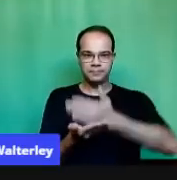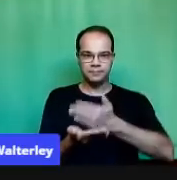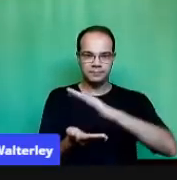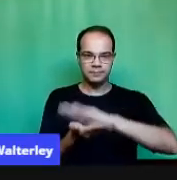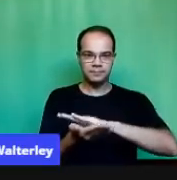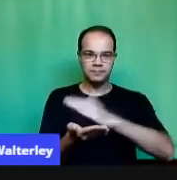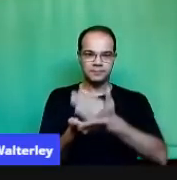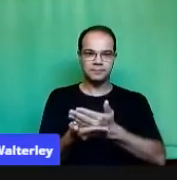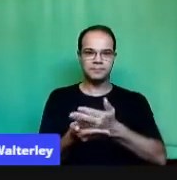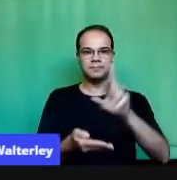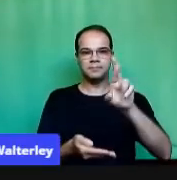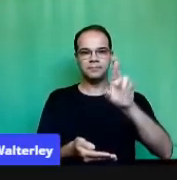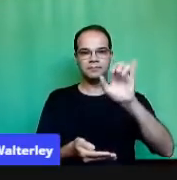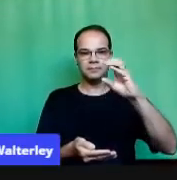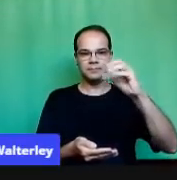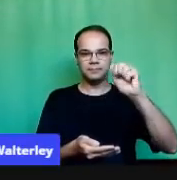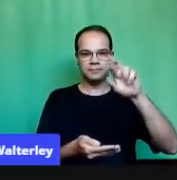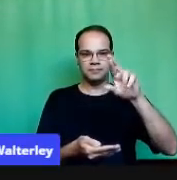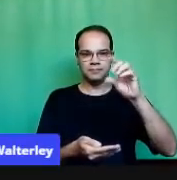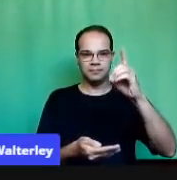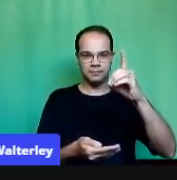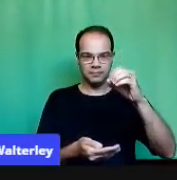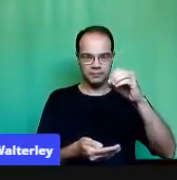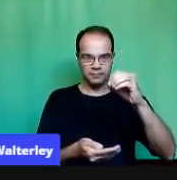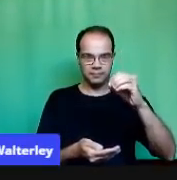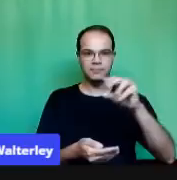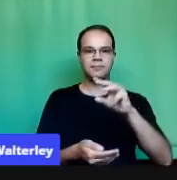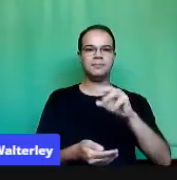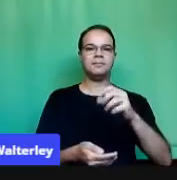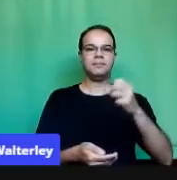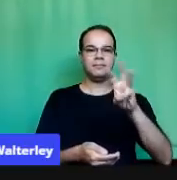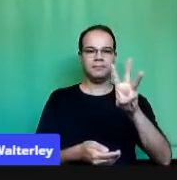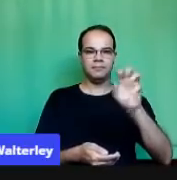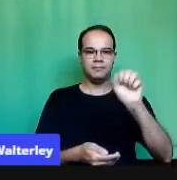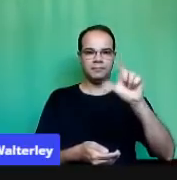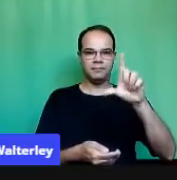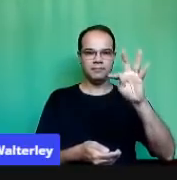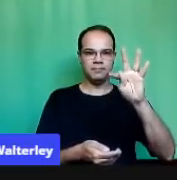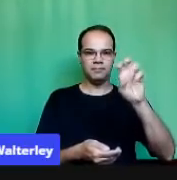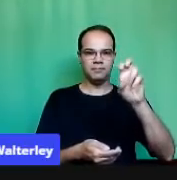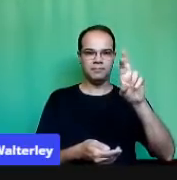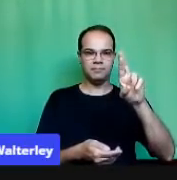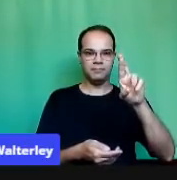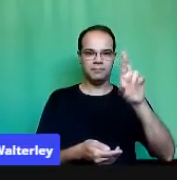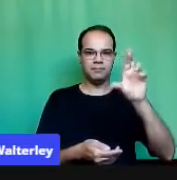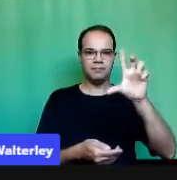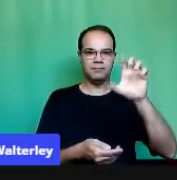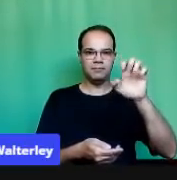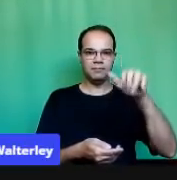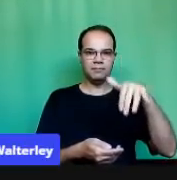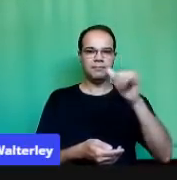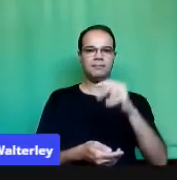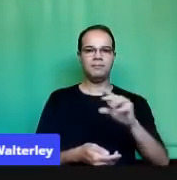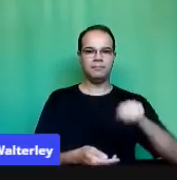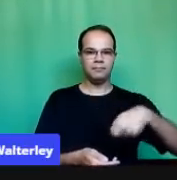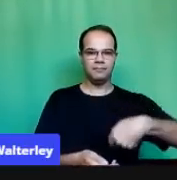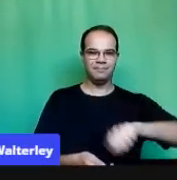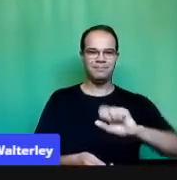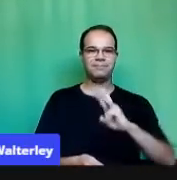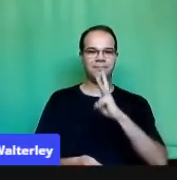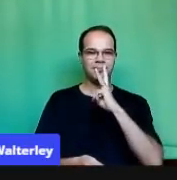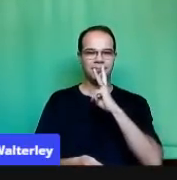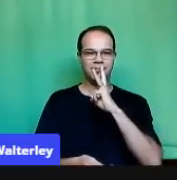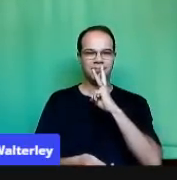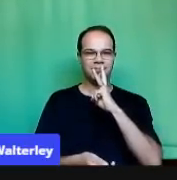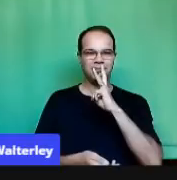intérpretes Ricardo e Walterley. Meu nome é Nayandre, sou professora efetiva da REME e atualmente